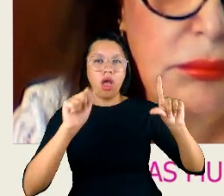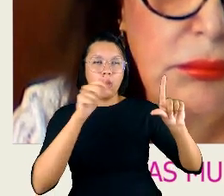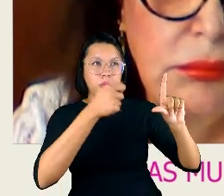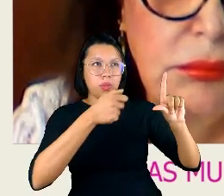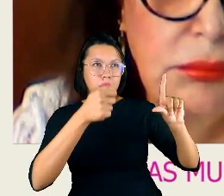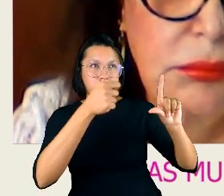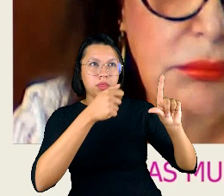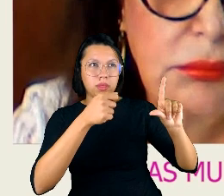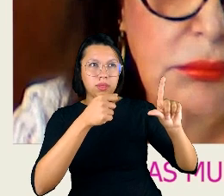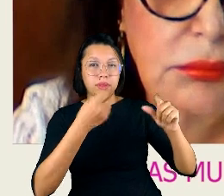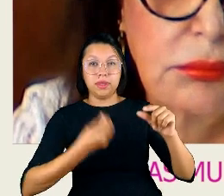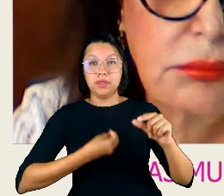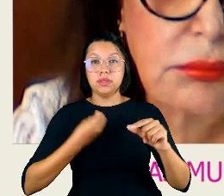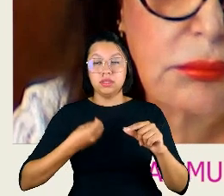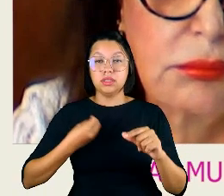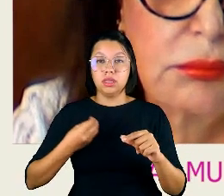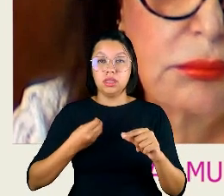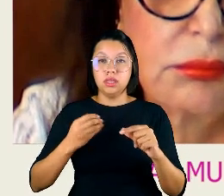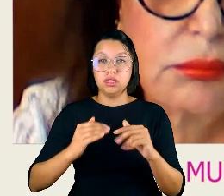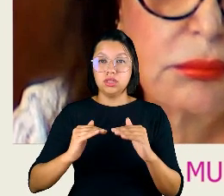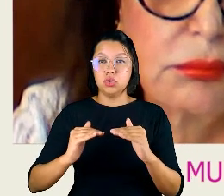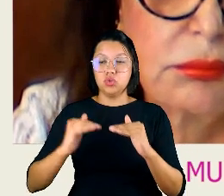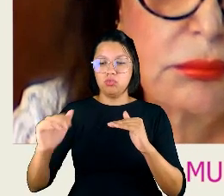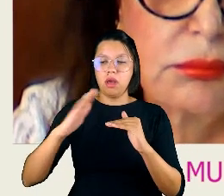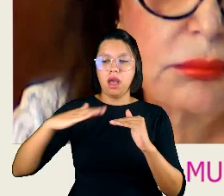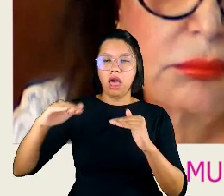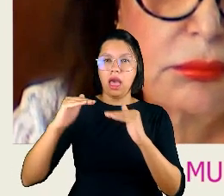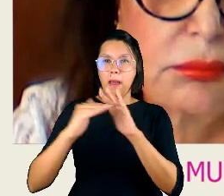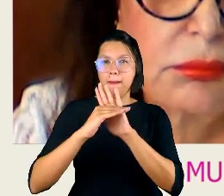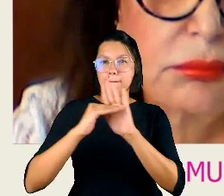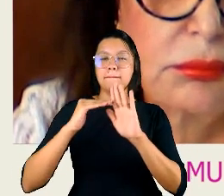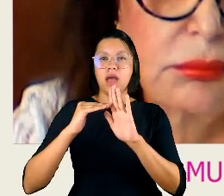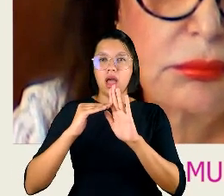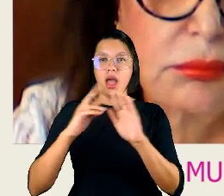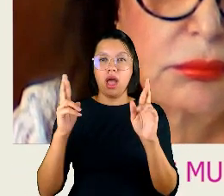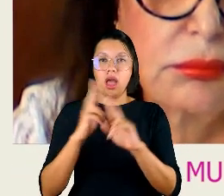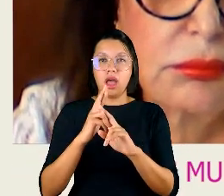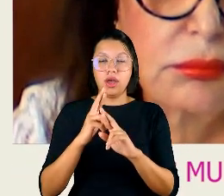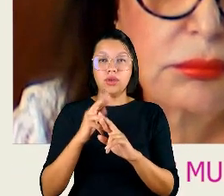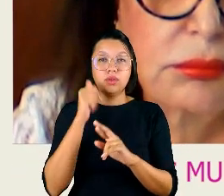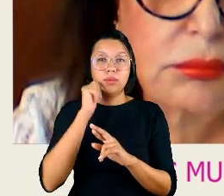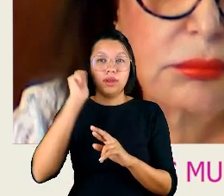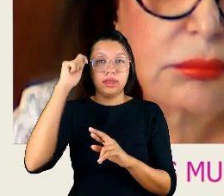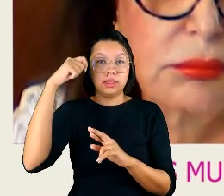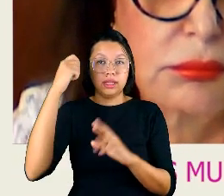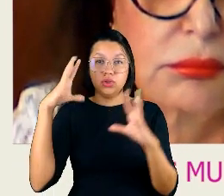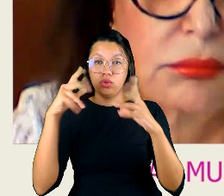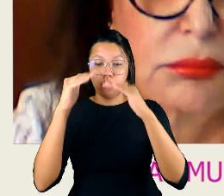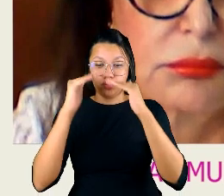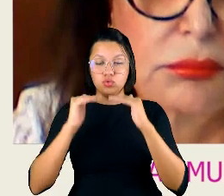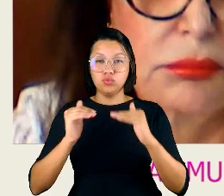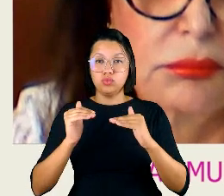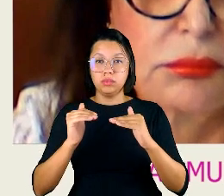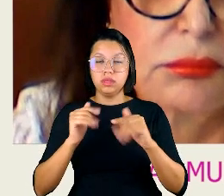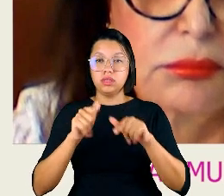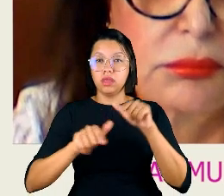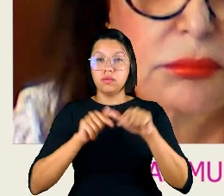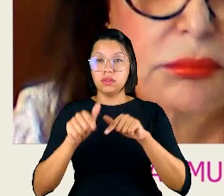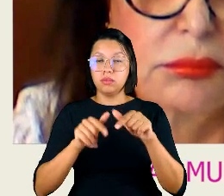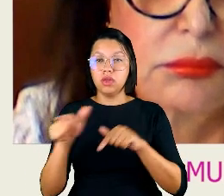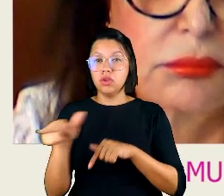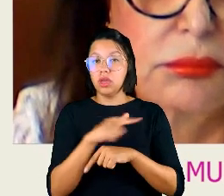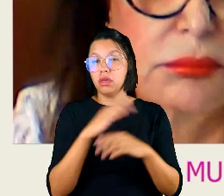mulher negra e totalmente submissa no papel de empregada doméstica. E queria ler 2 comentários rapidamente, já para a gente voltar para a Amanda,